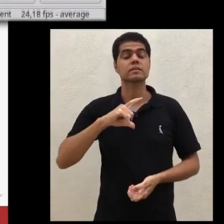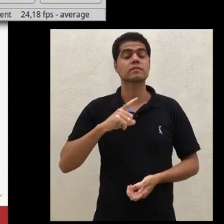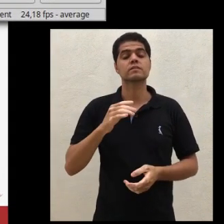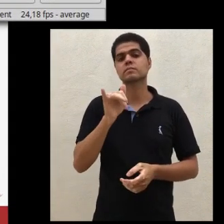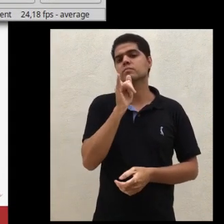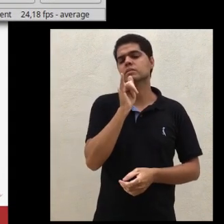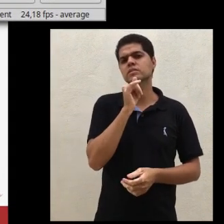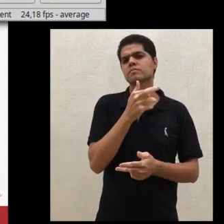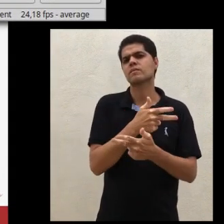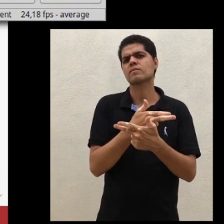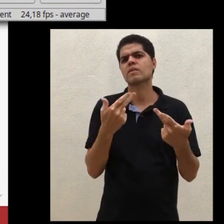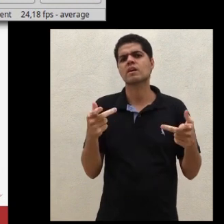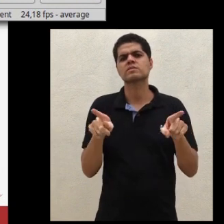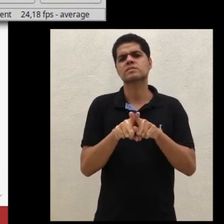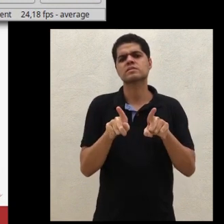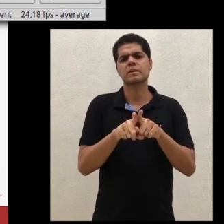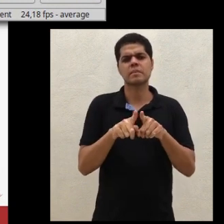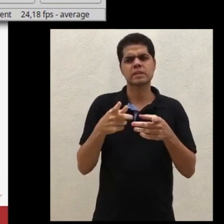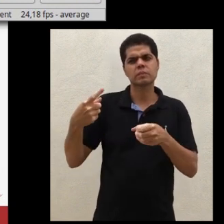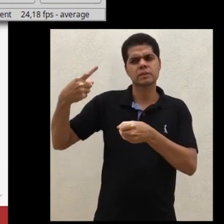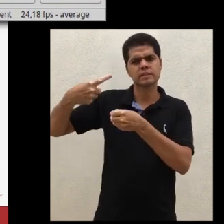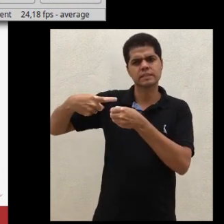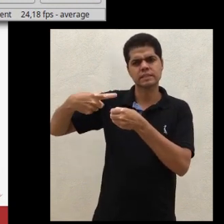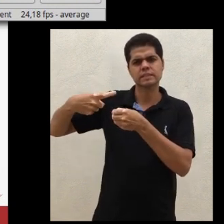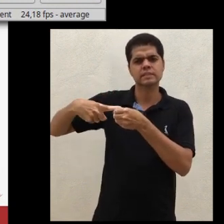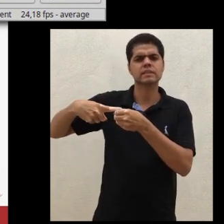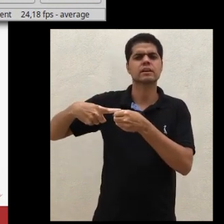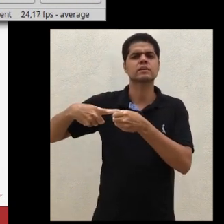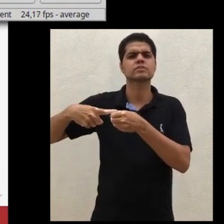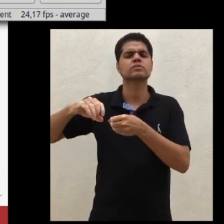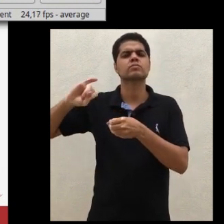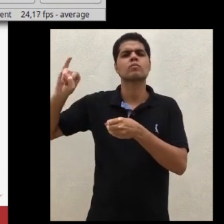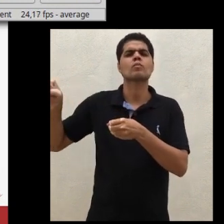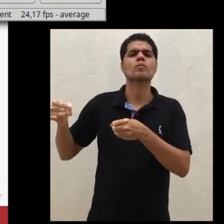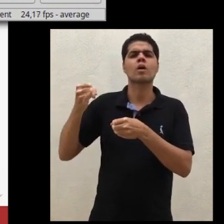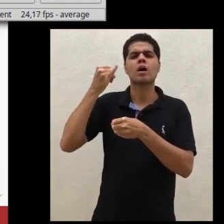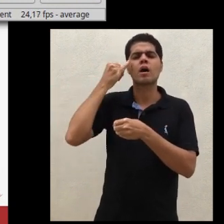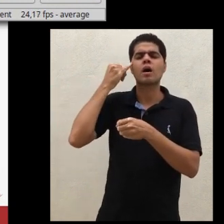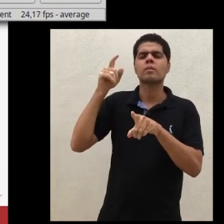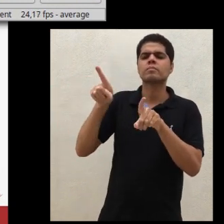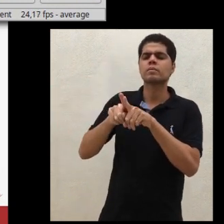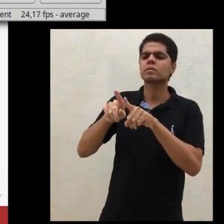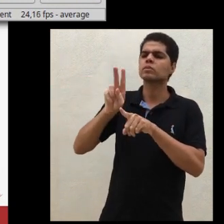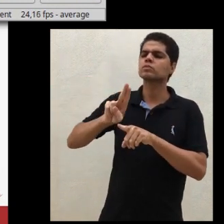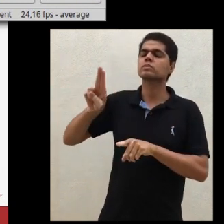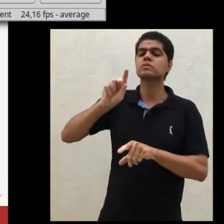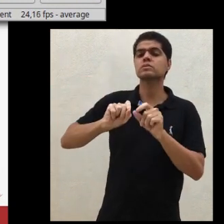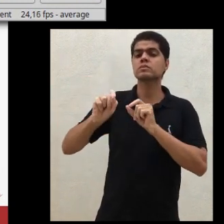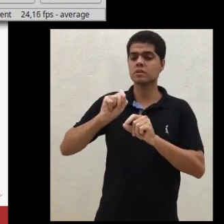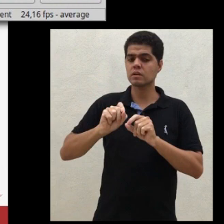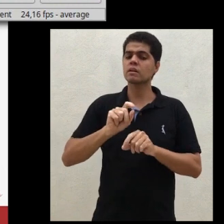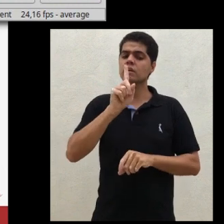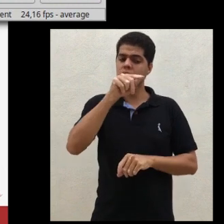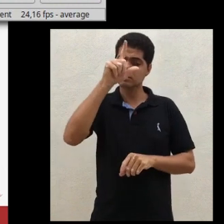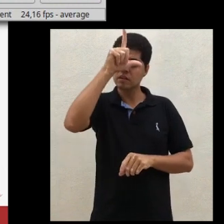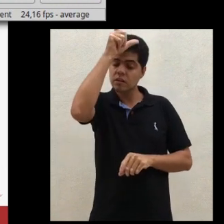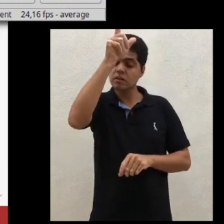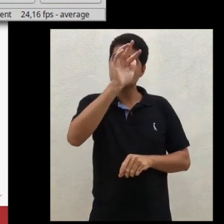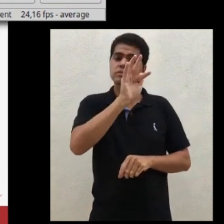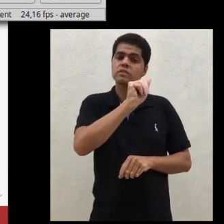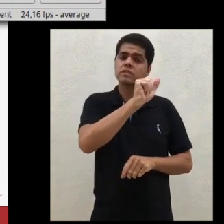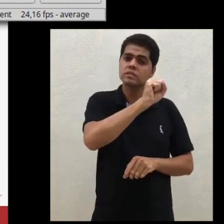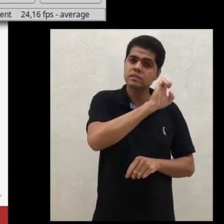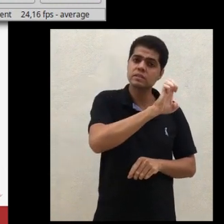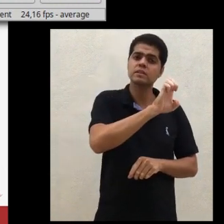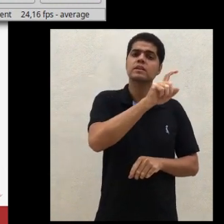alguns exemplos, né, já implementados, tem exemplo de metrô numa cidade do Japão, utiliza a lógica fuzzy para avaliar o tanto que